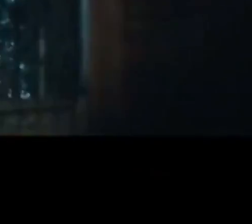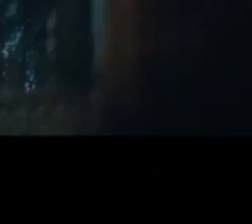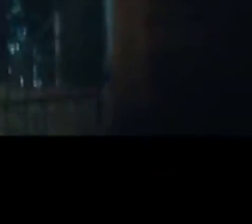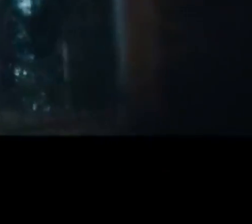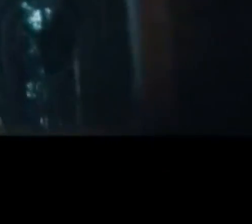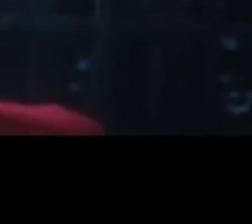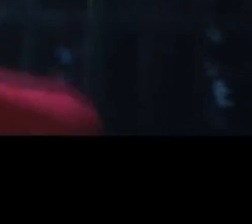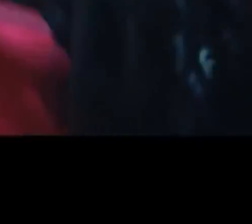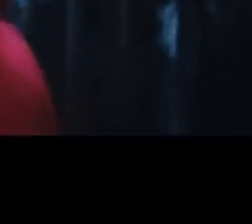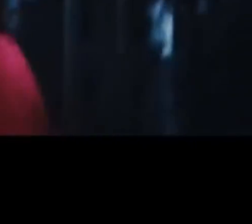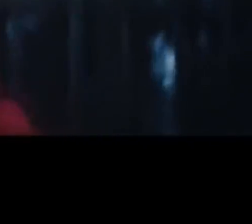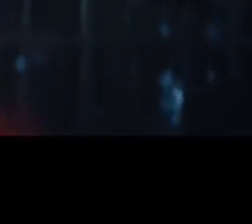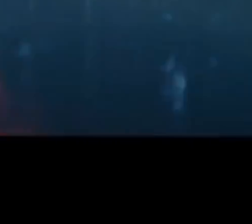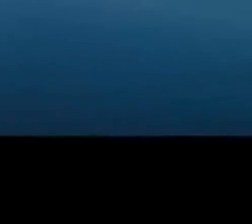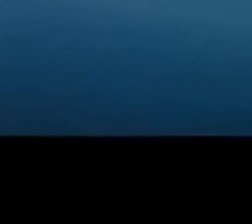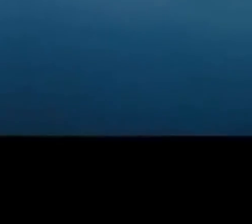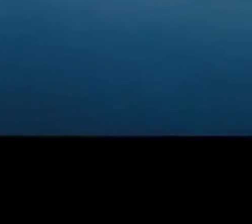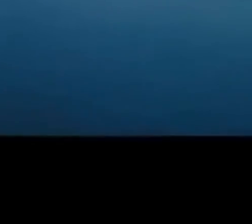Por que